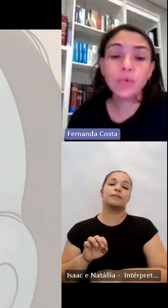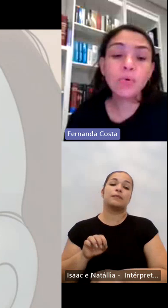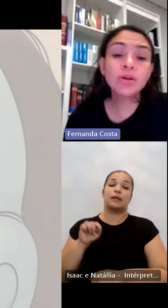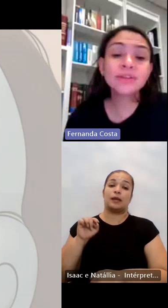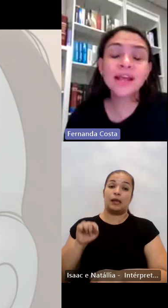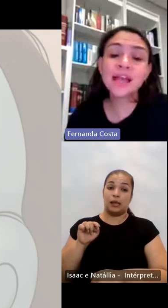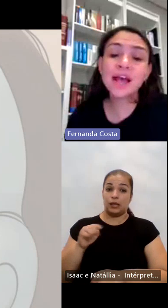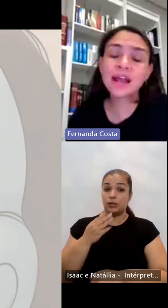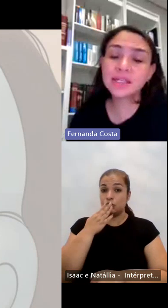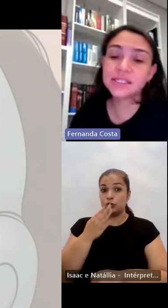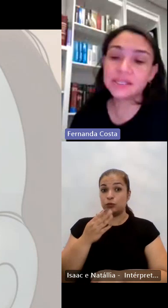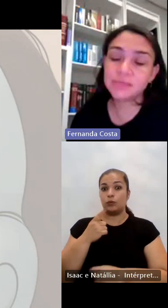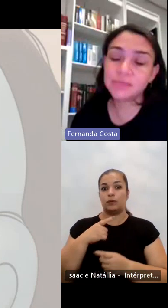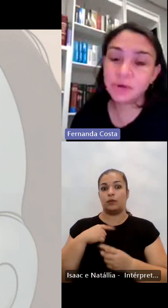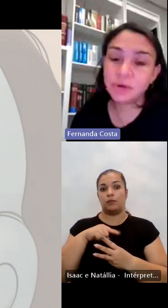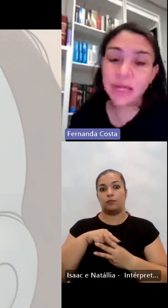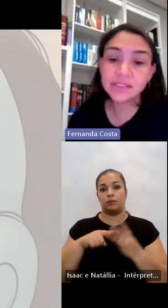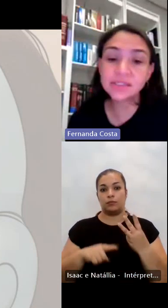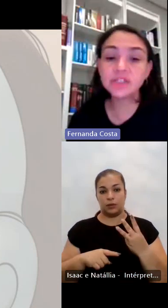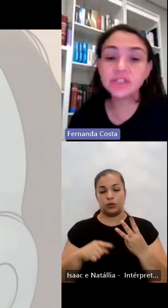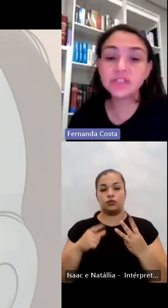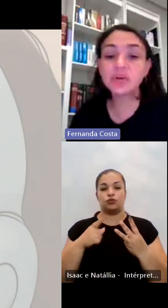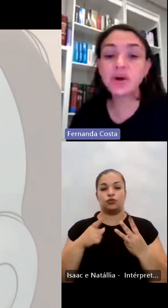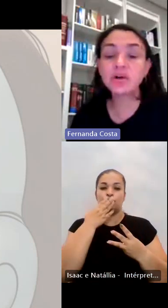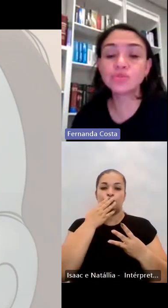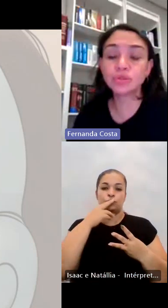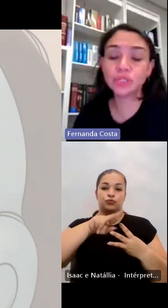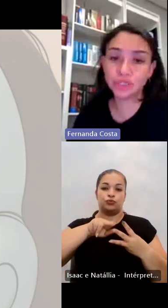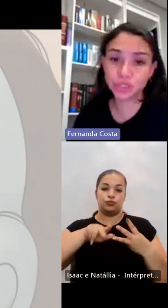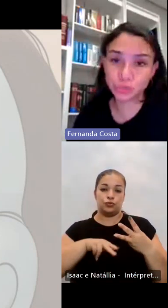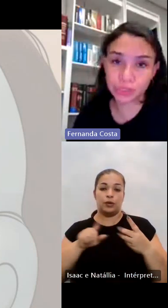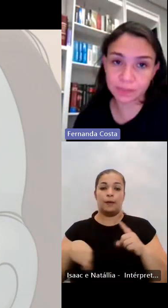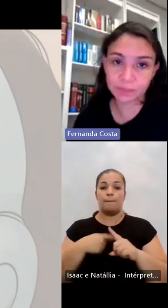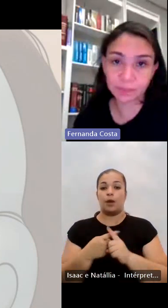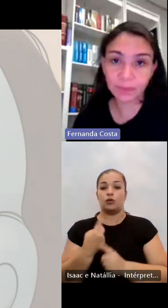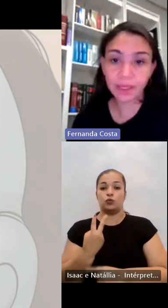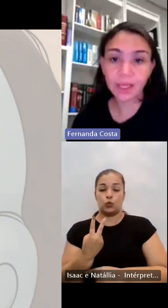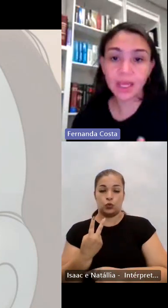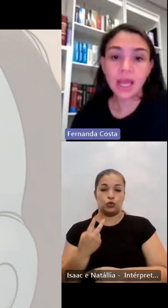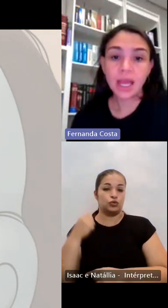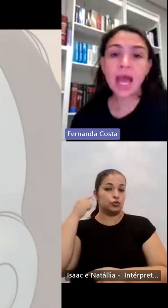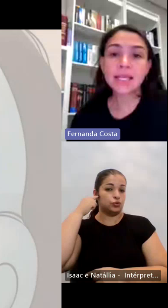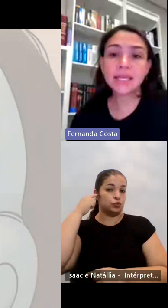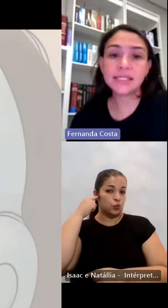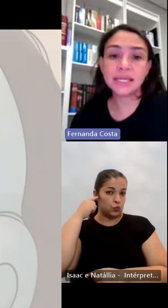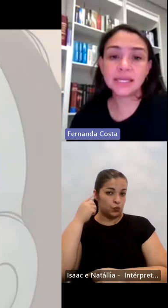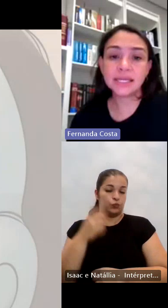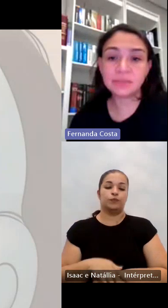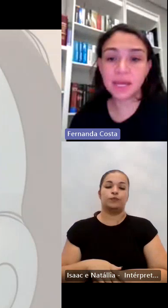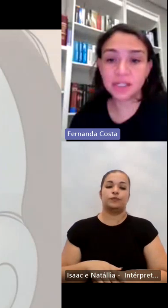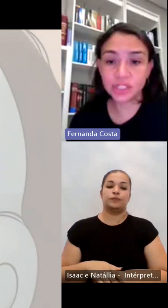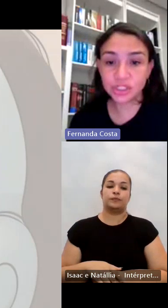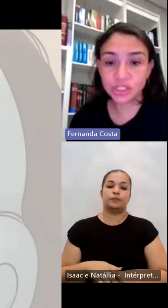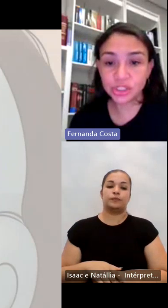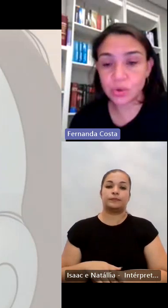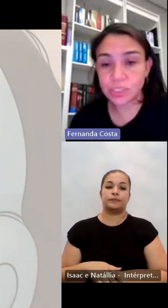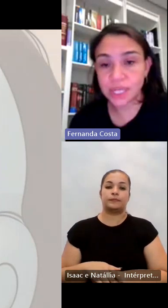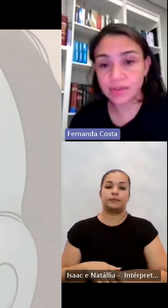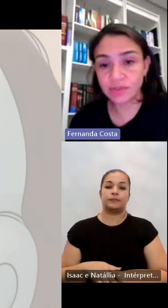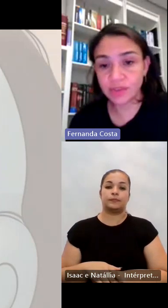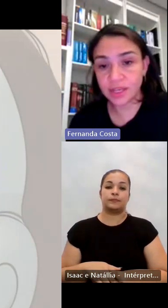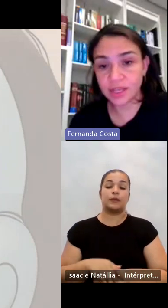constituído por 3 canais semicirculares e 2 órgãos otolíticos. Aqui nessa imagem a